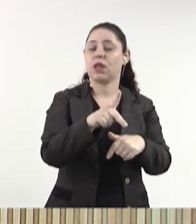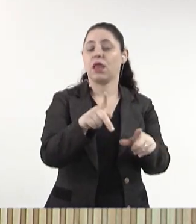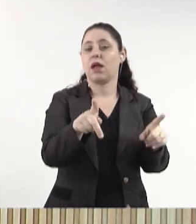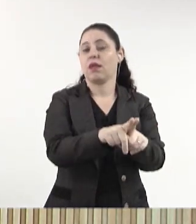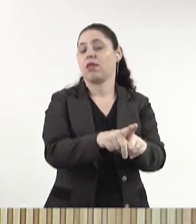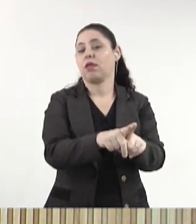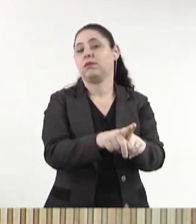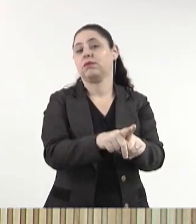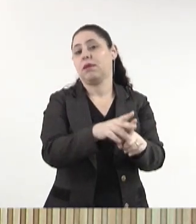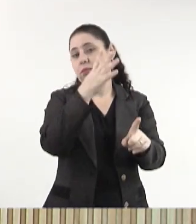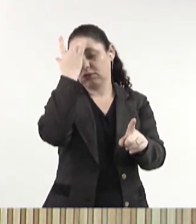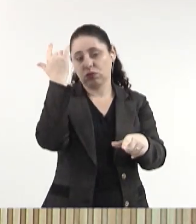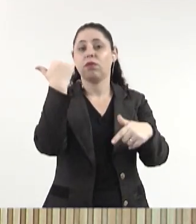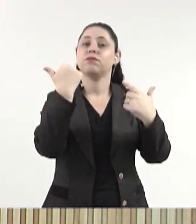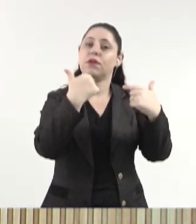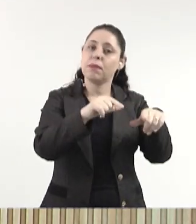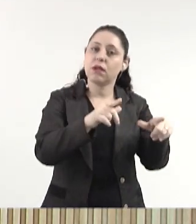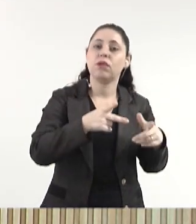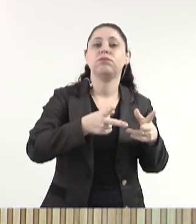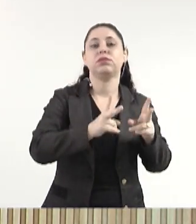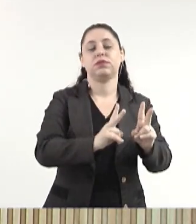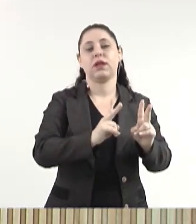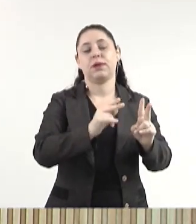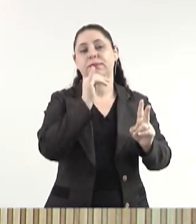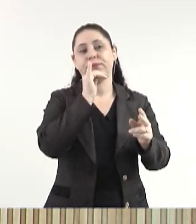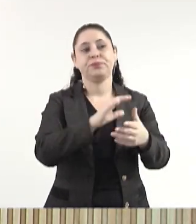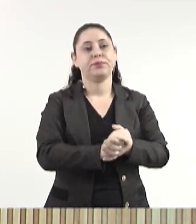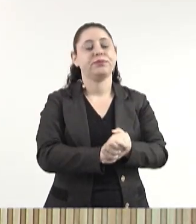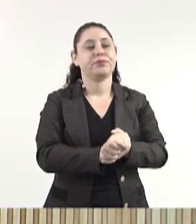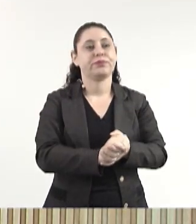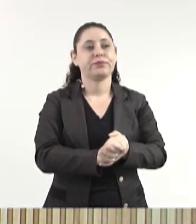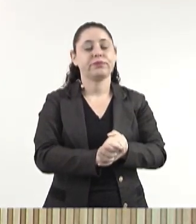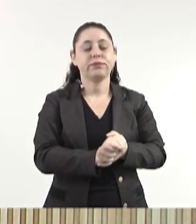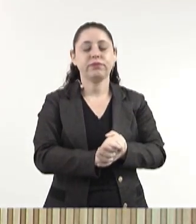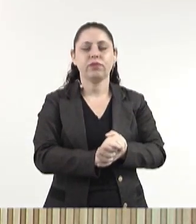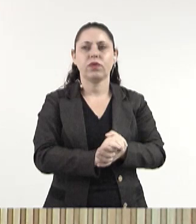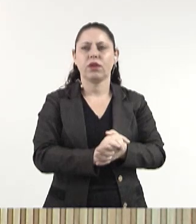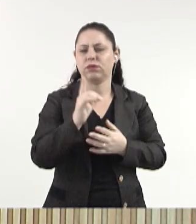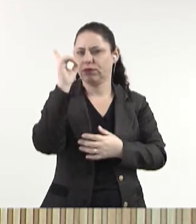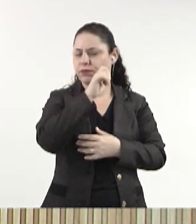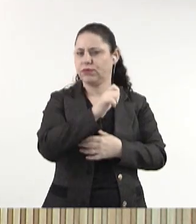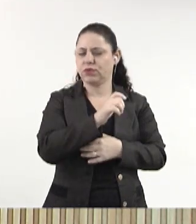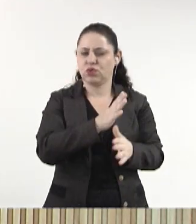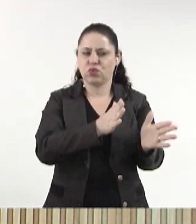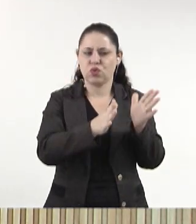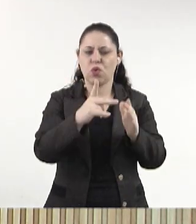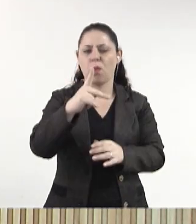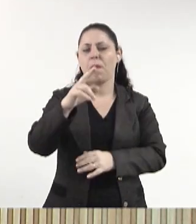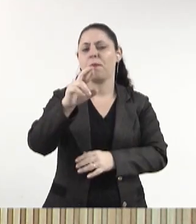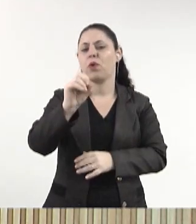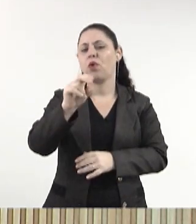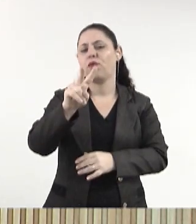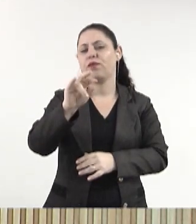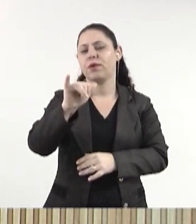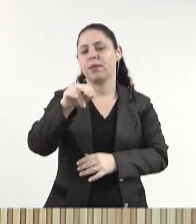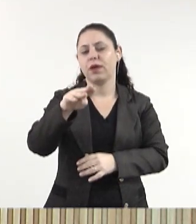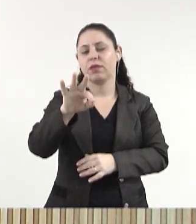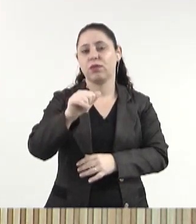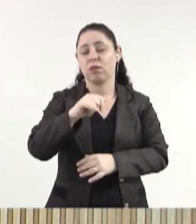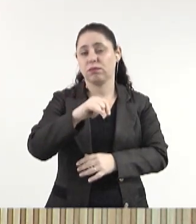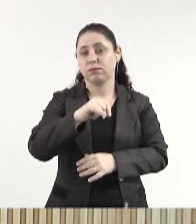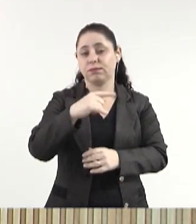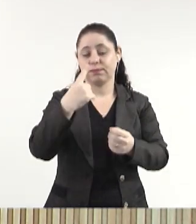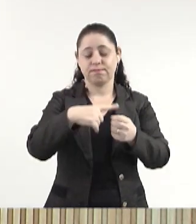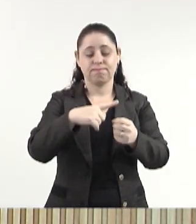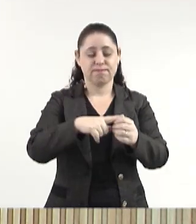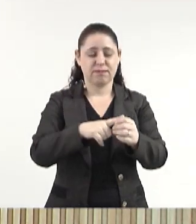provimento aqui em Mato Grosso do Sul. E o que é esse conceito de difícil provimento? Aquelas comarcas que ficam